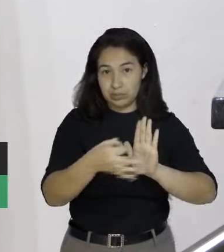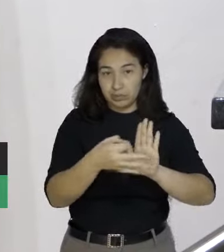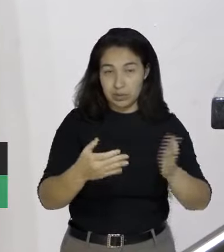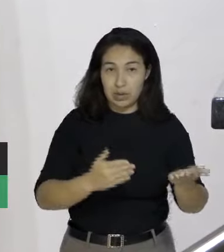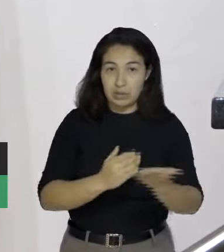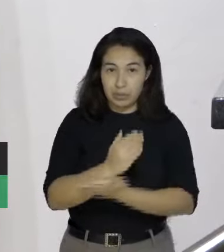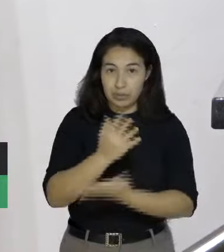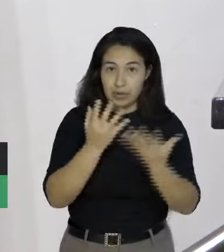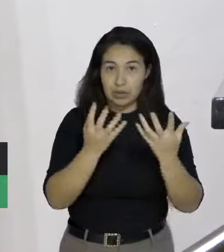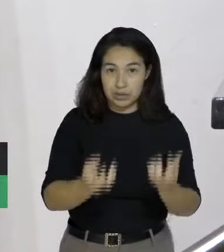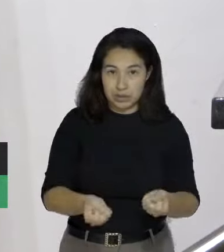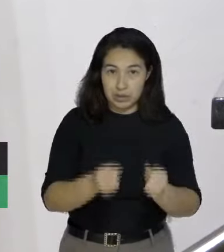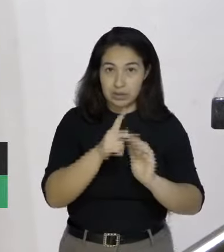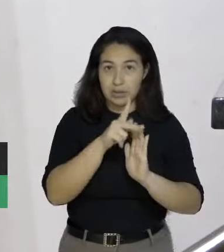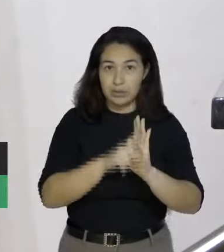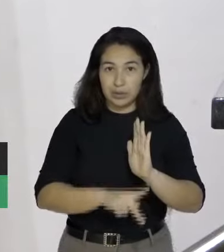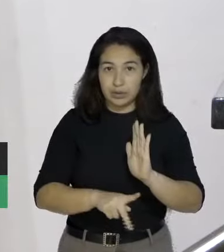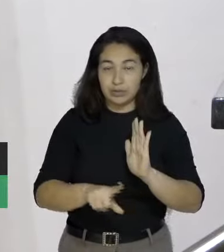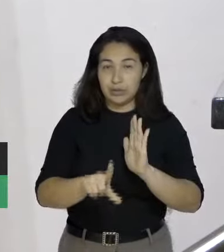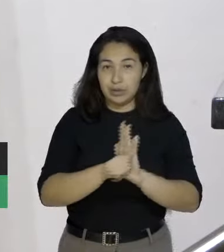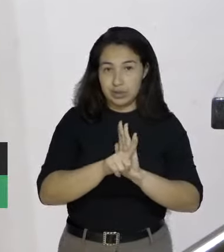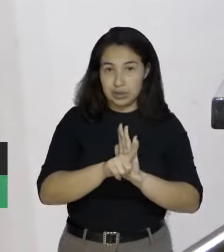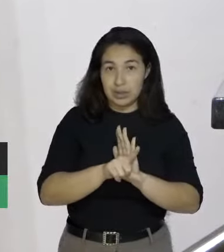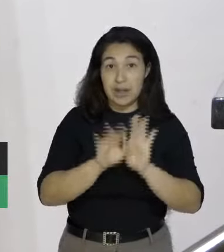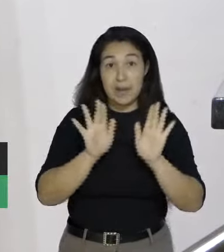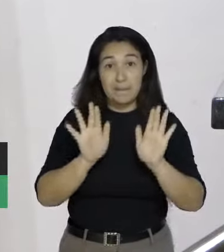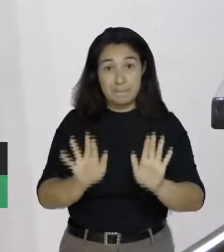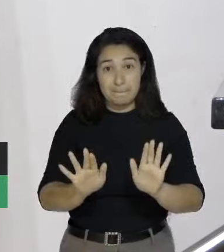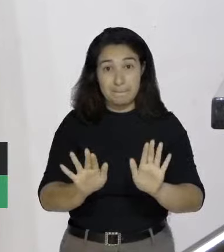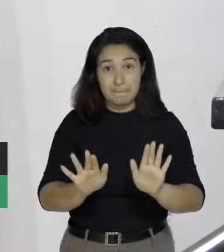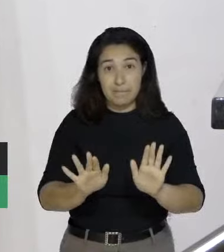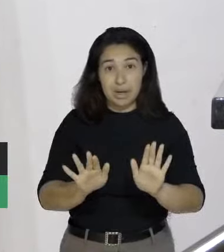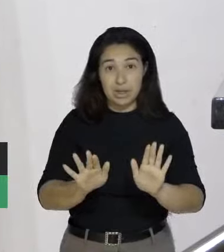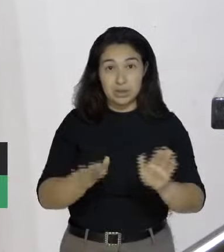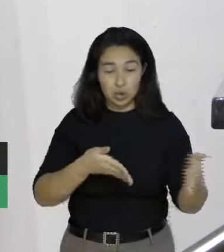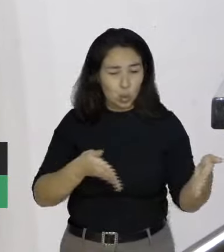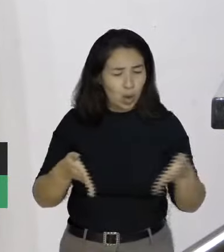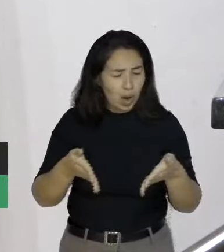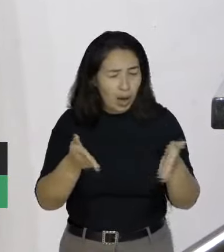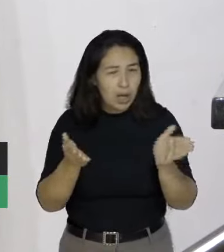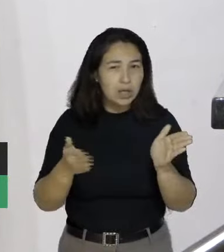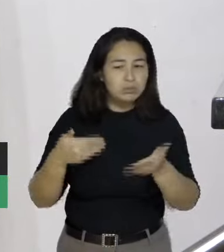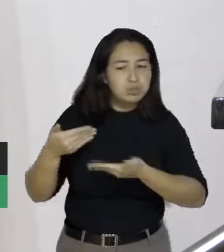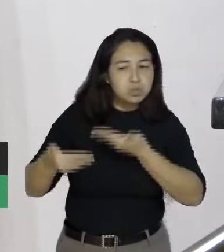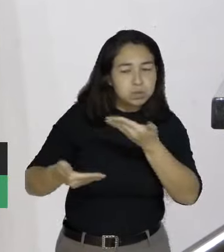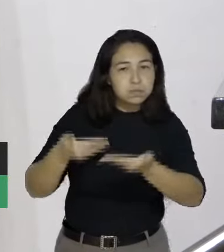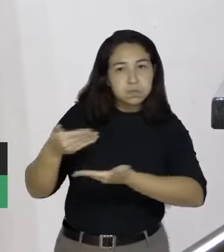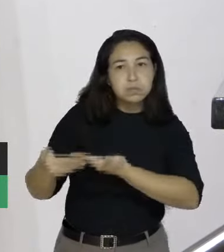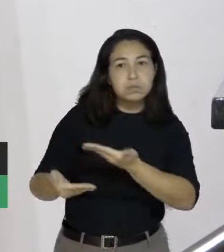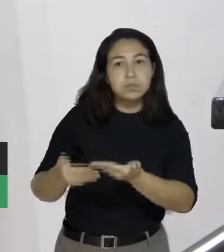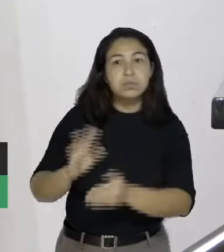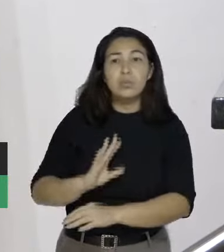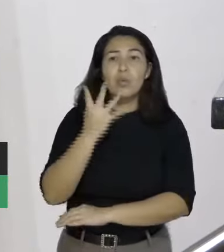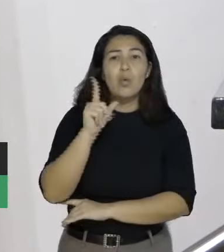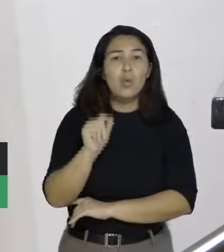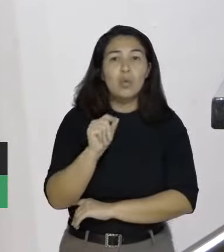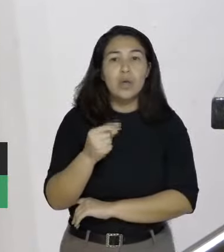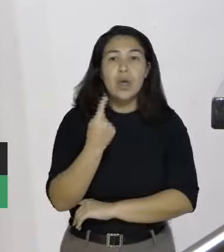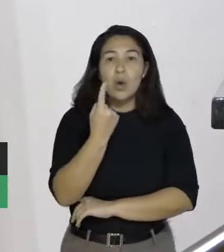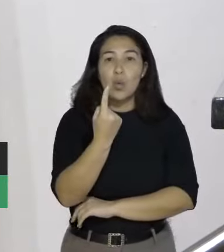pela admissibilidade desse projeto de lei só que no intercurso durante a tramitação do projeto uma